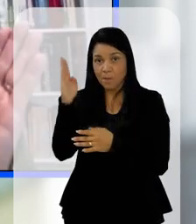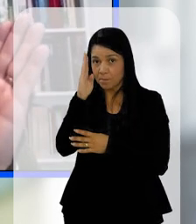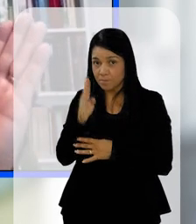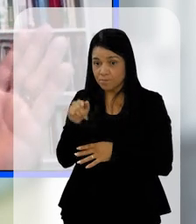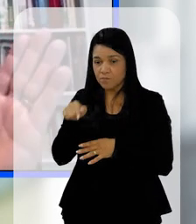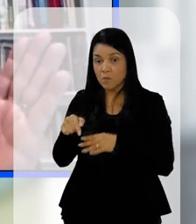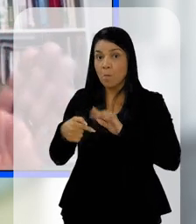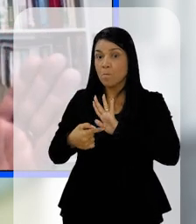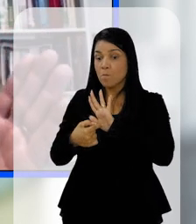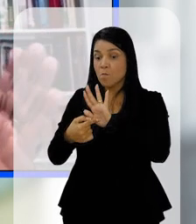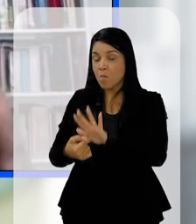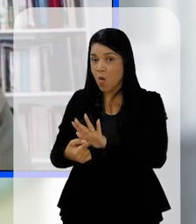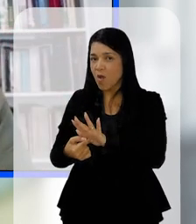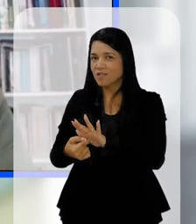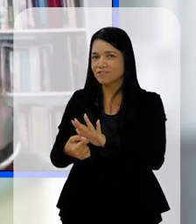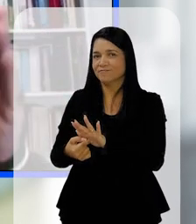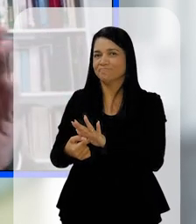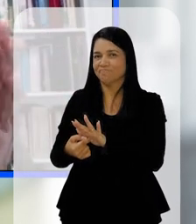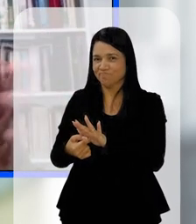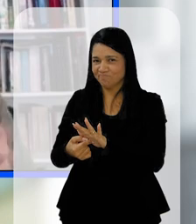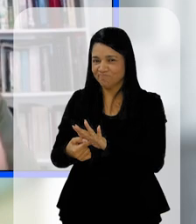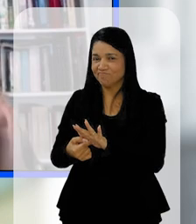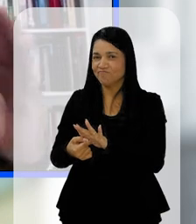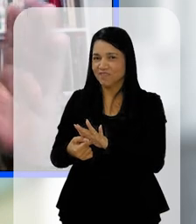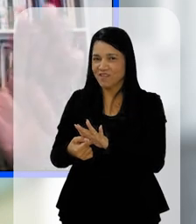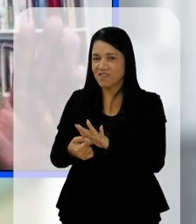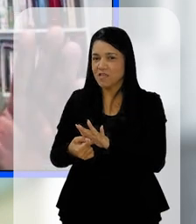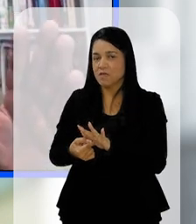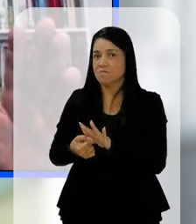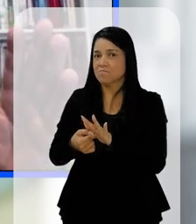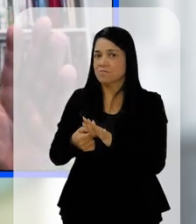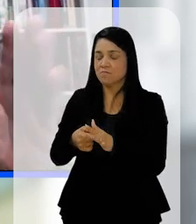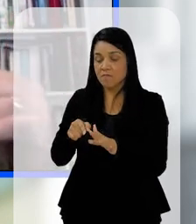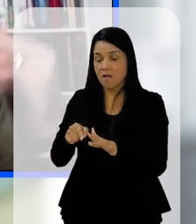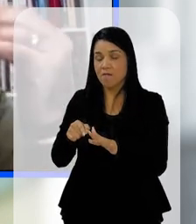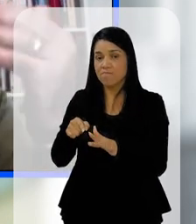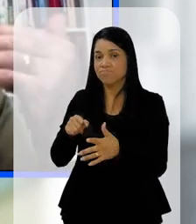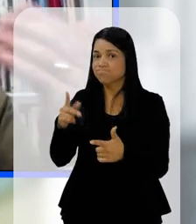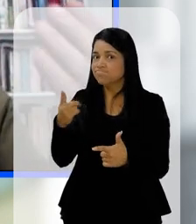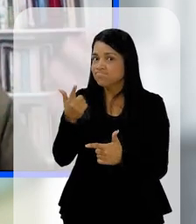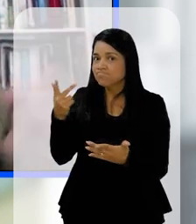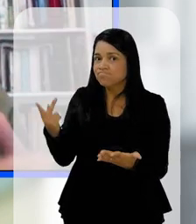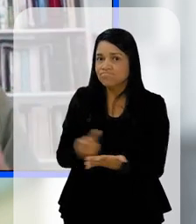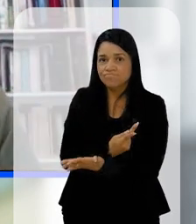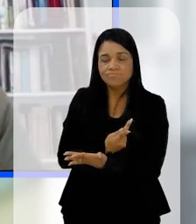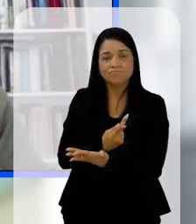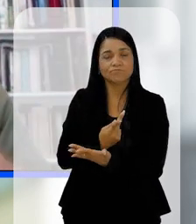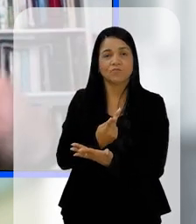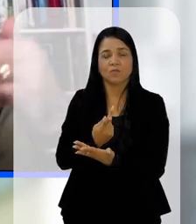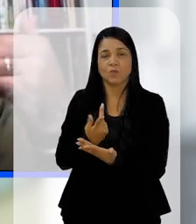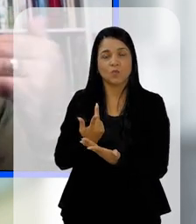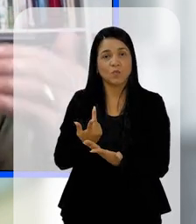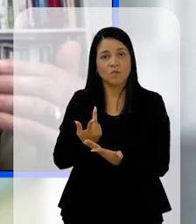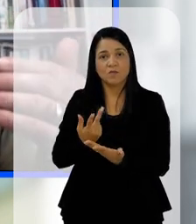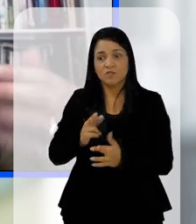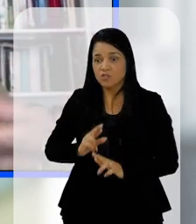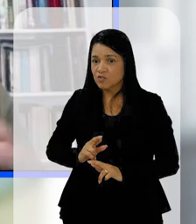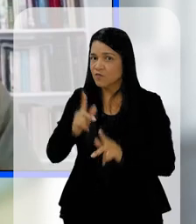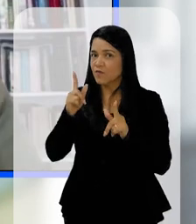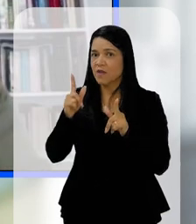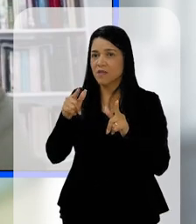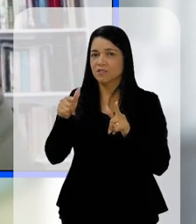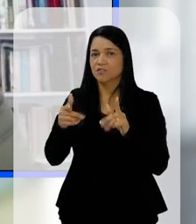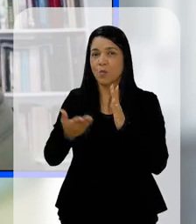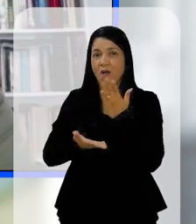como uma zona alvo de precipitações anormais. Então, isso já dito, imagina, há muito tempo